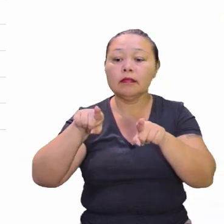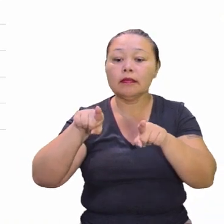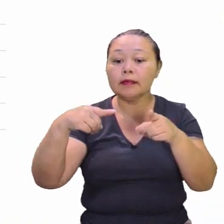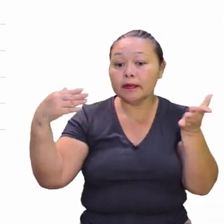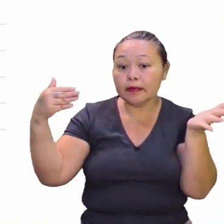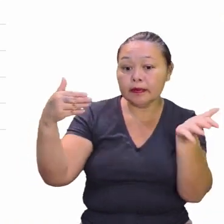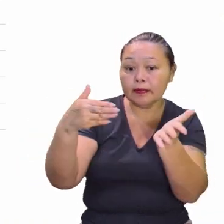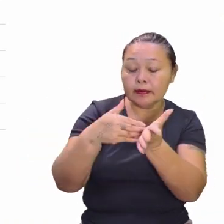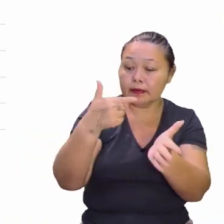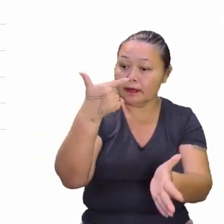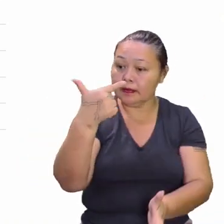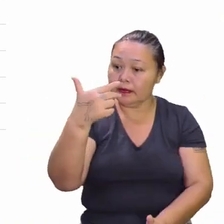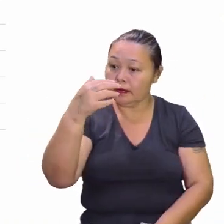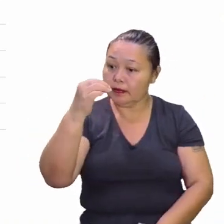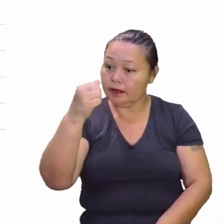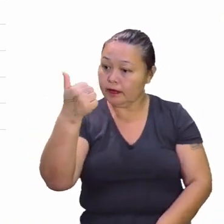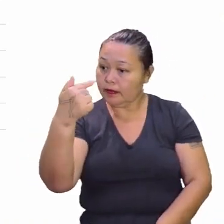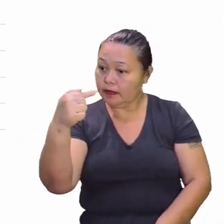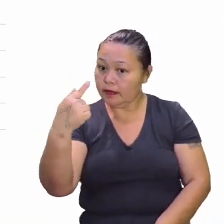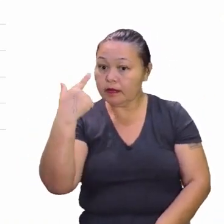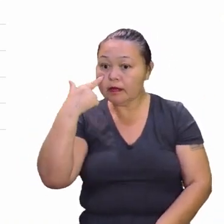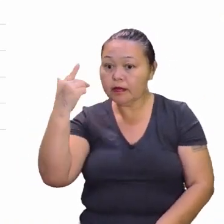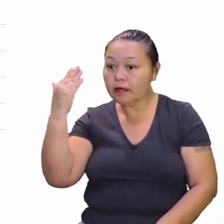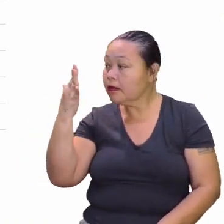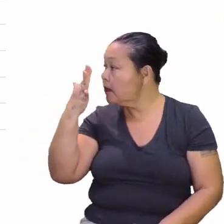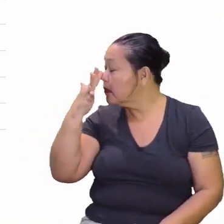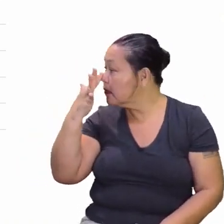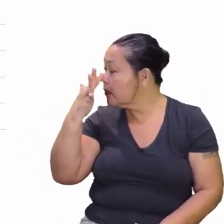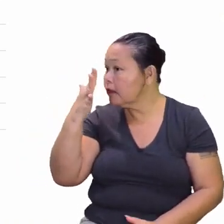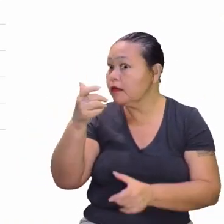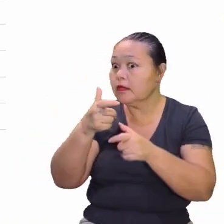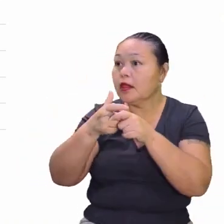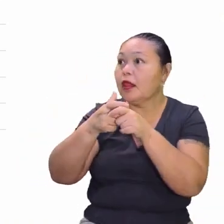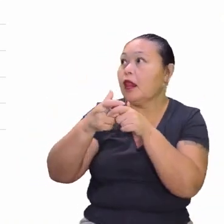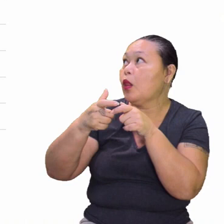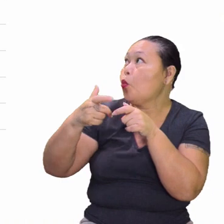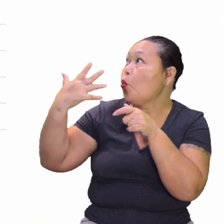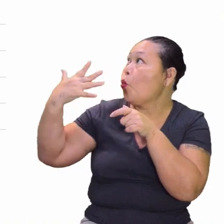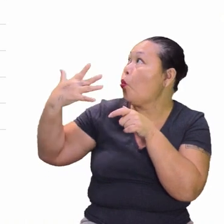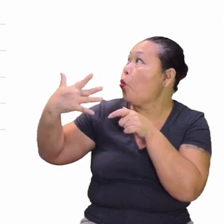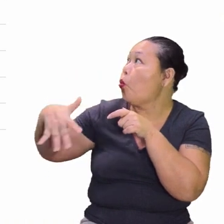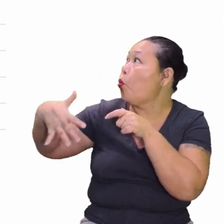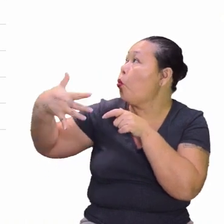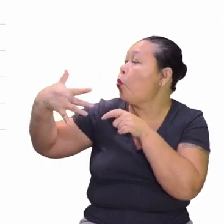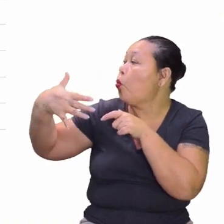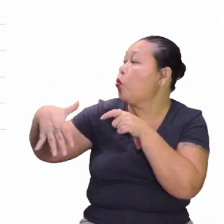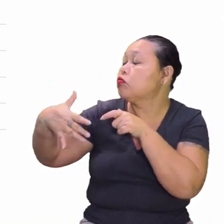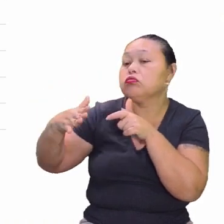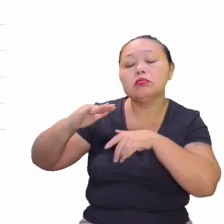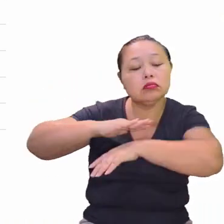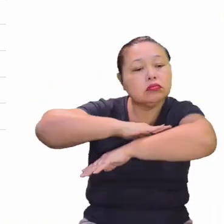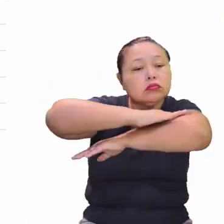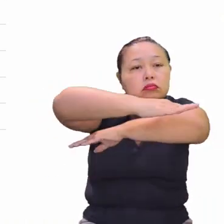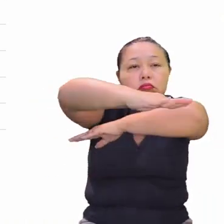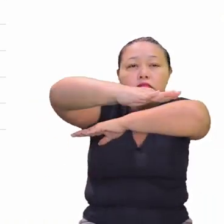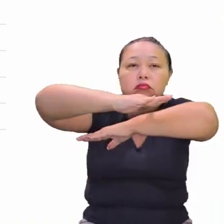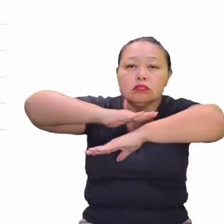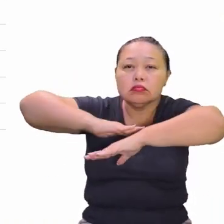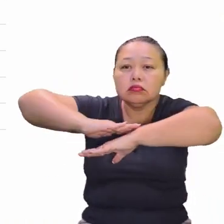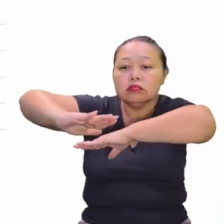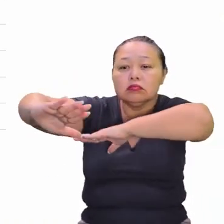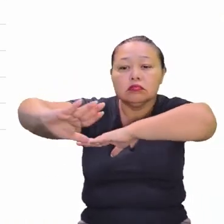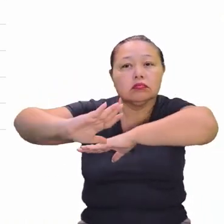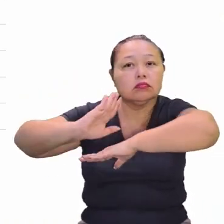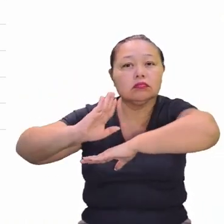2017. E conforme o gráfico, você observa um grande crescimento dos pastos aqui em Rondônia,